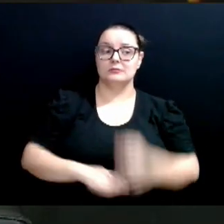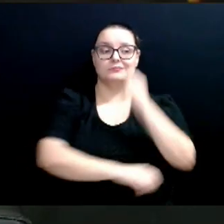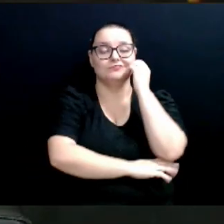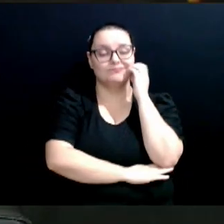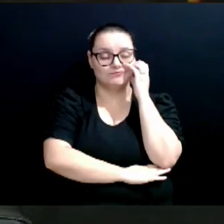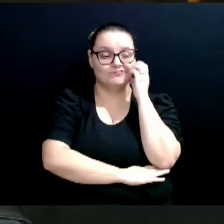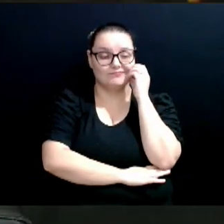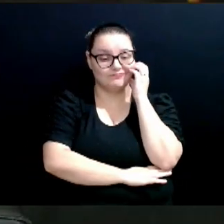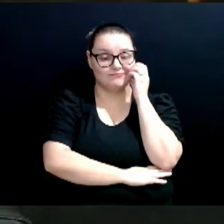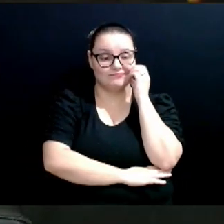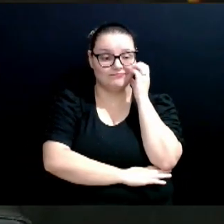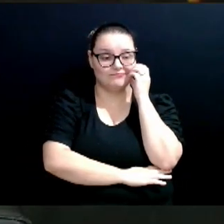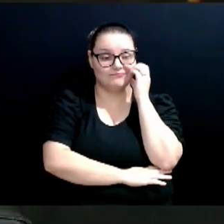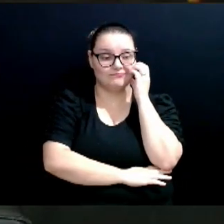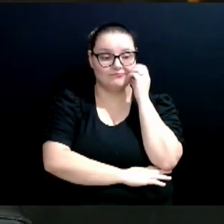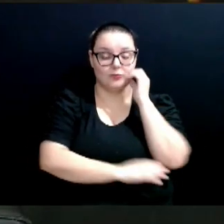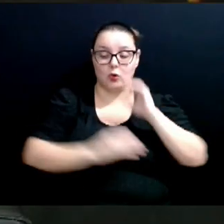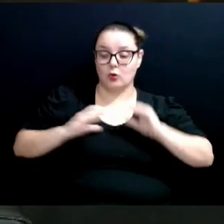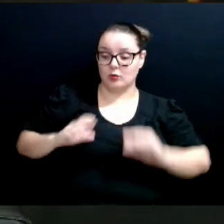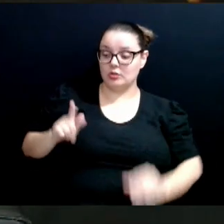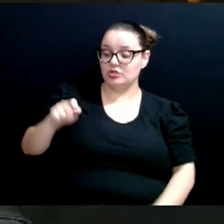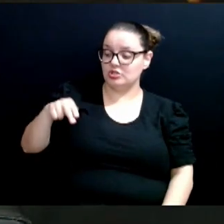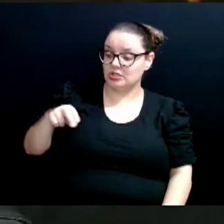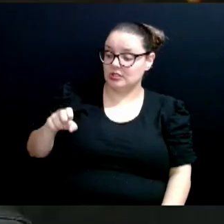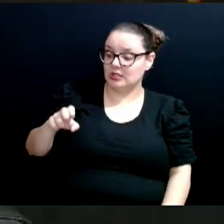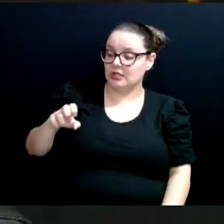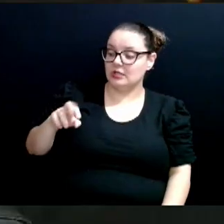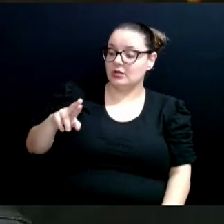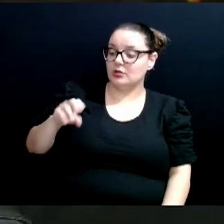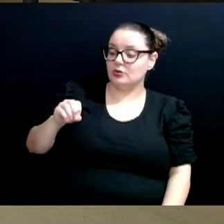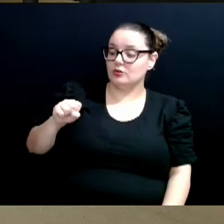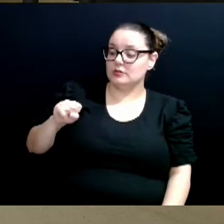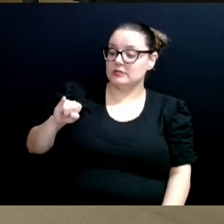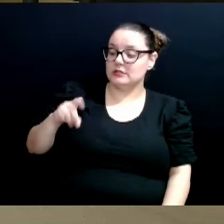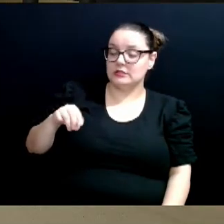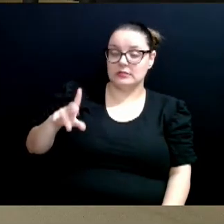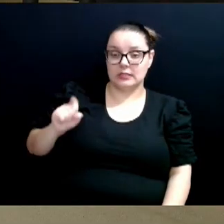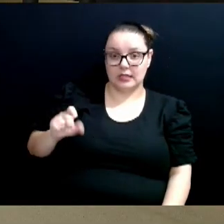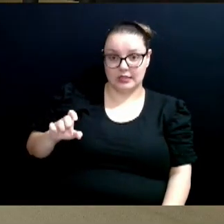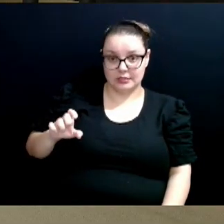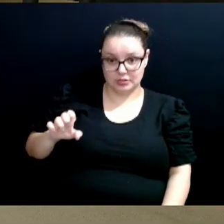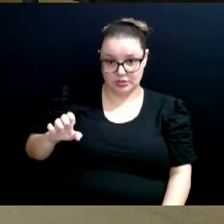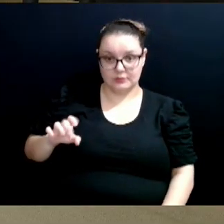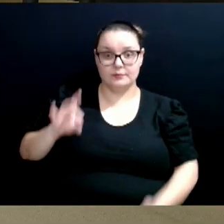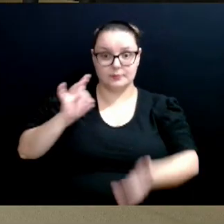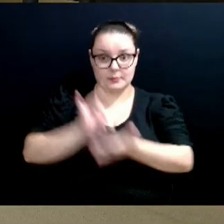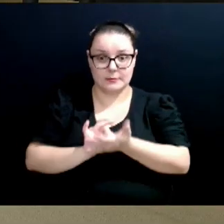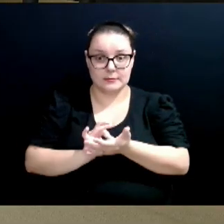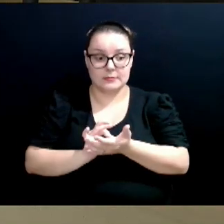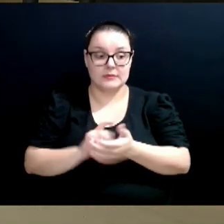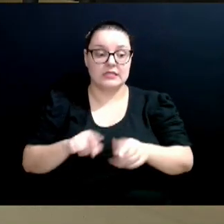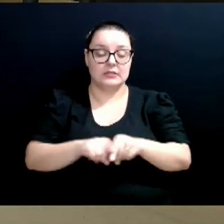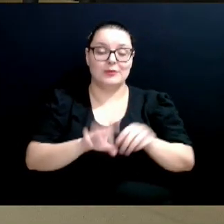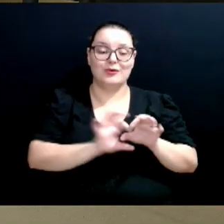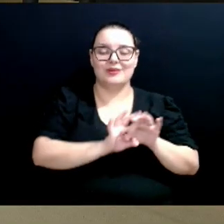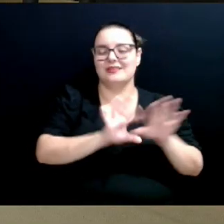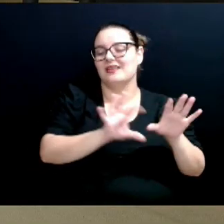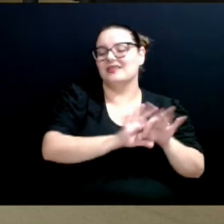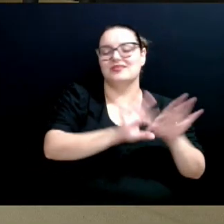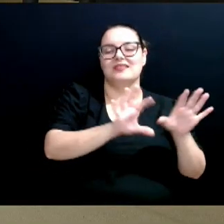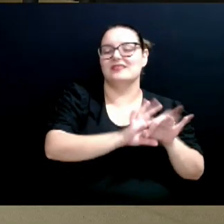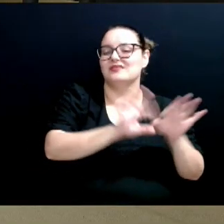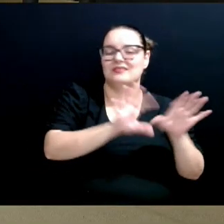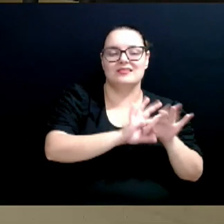de generosidade verdadeira e um comportamento permissivo que acaba desgastando a gente. E na hora de